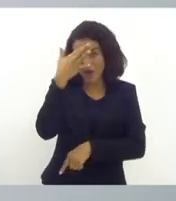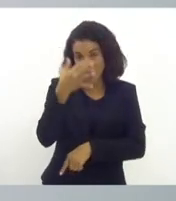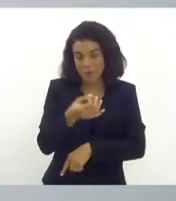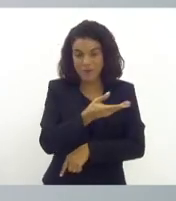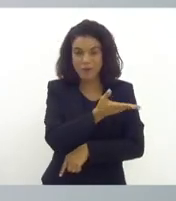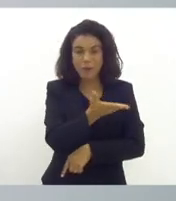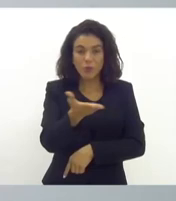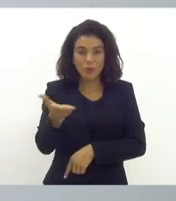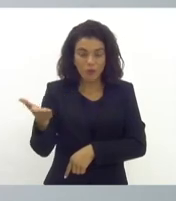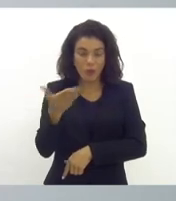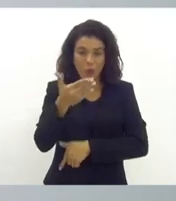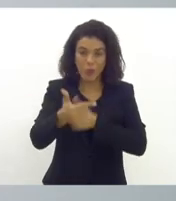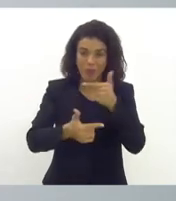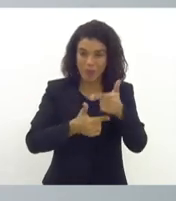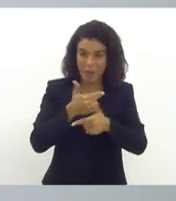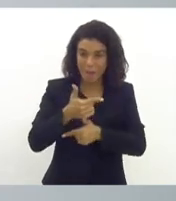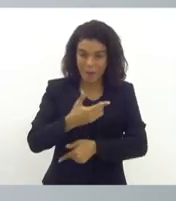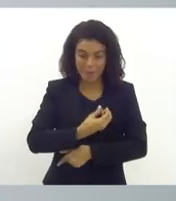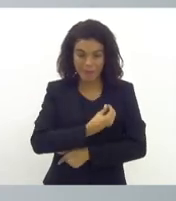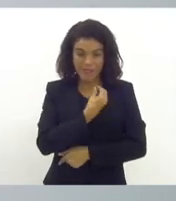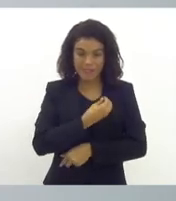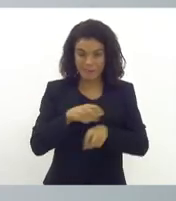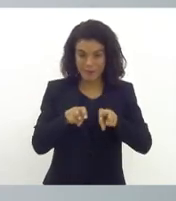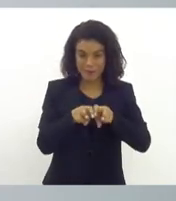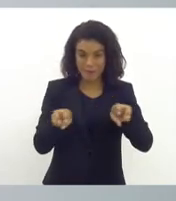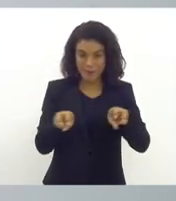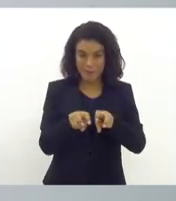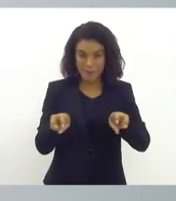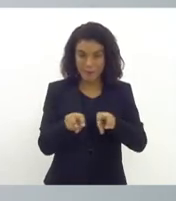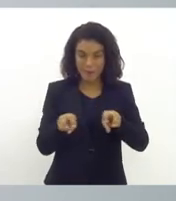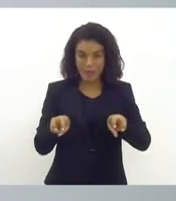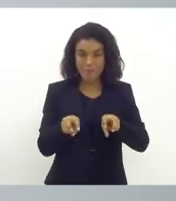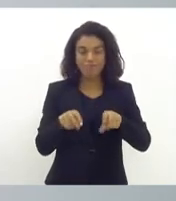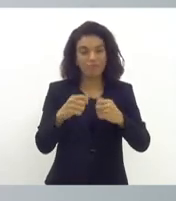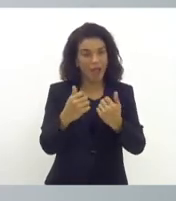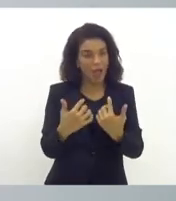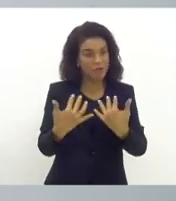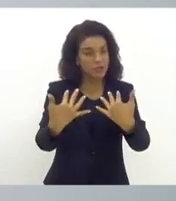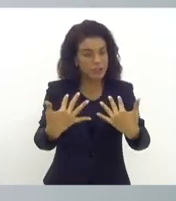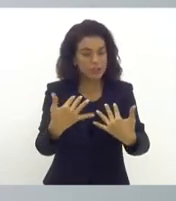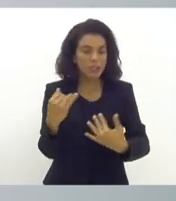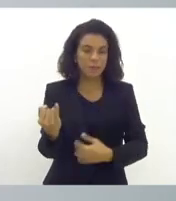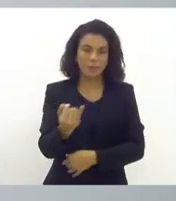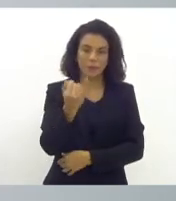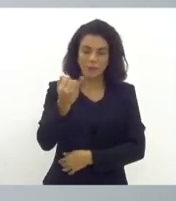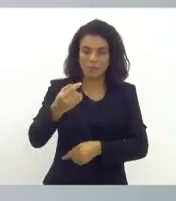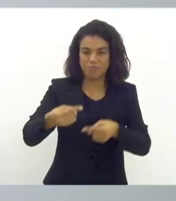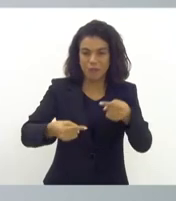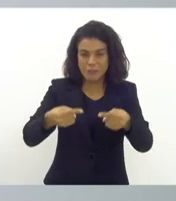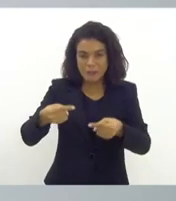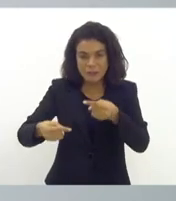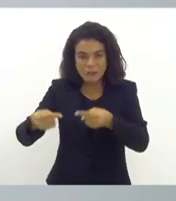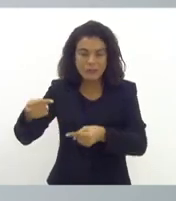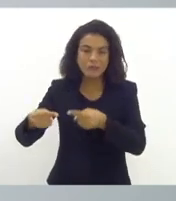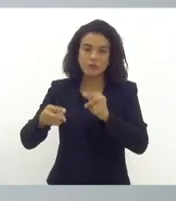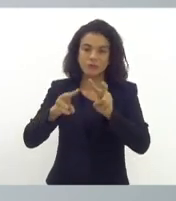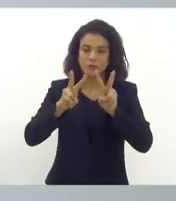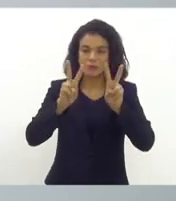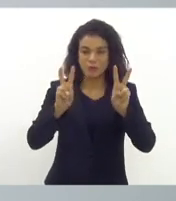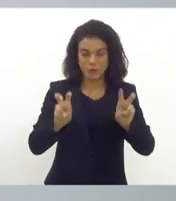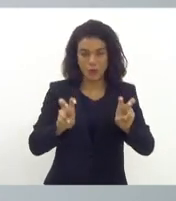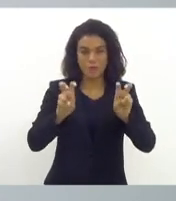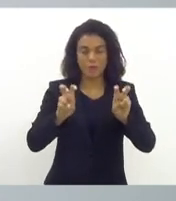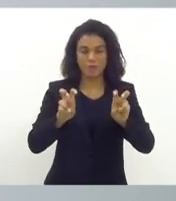vocês estão fazendo aqui vindo a essa audiência pública ela é fundamental e importante para discussão de fato do regulatório